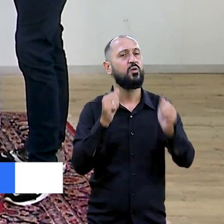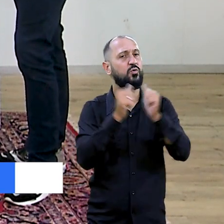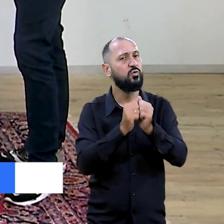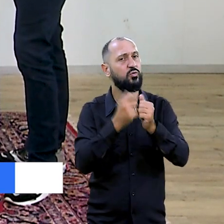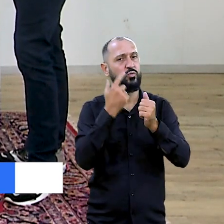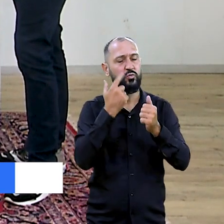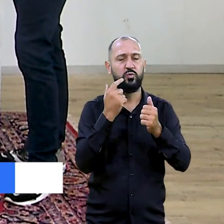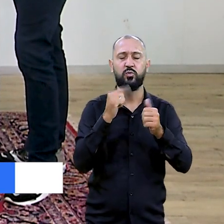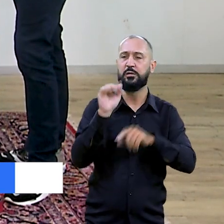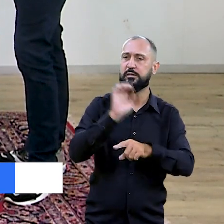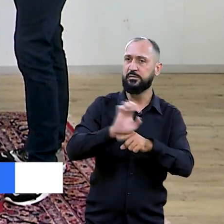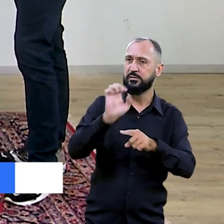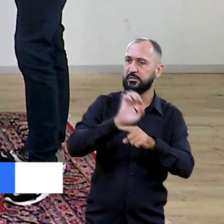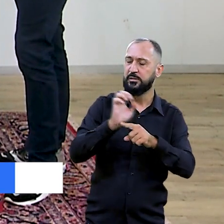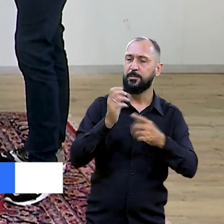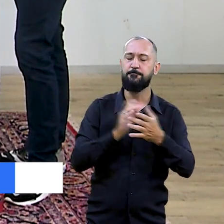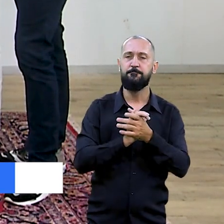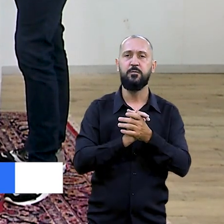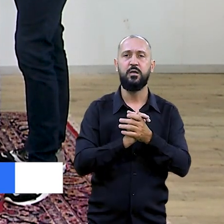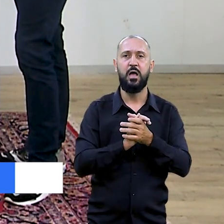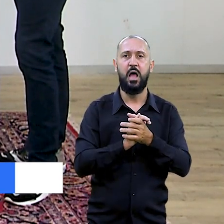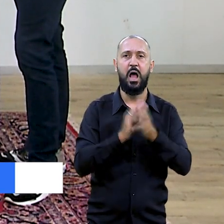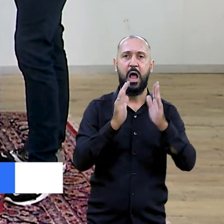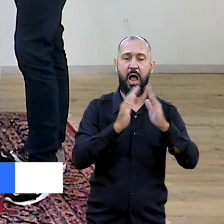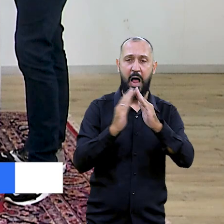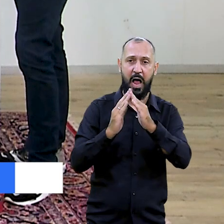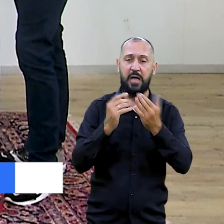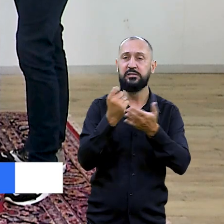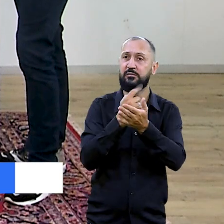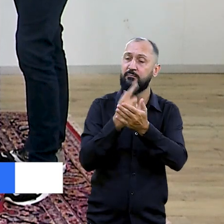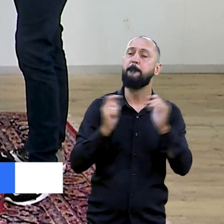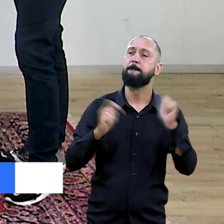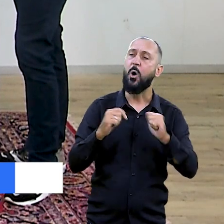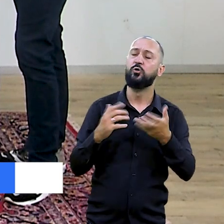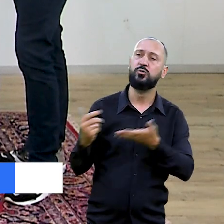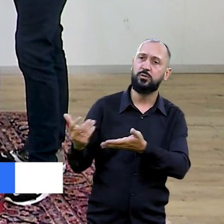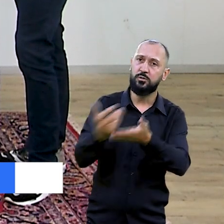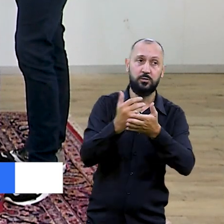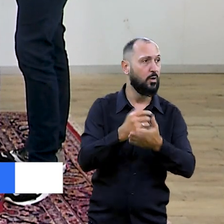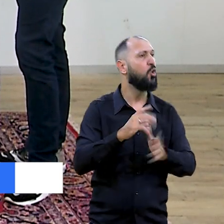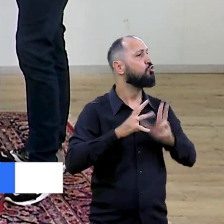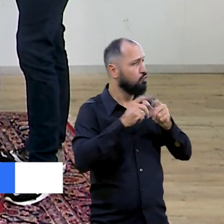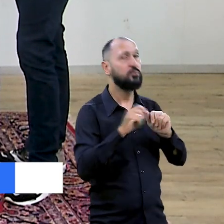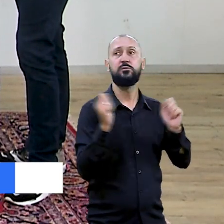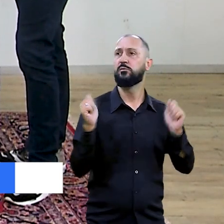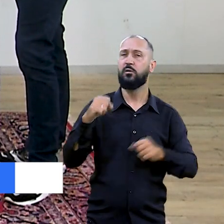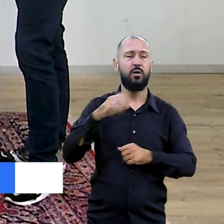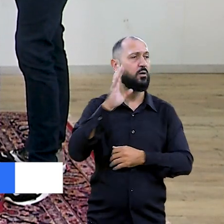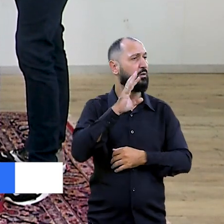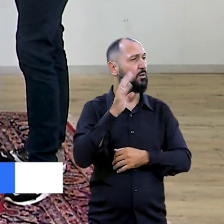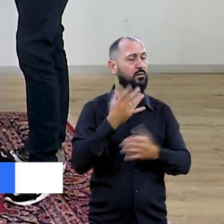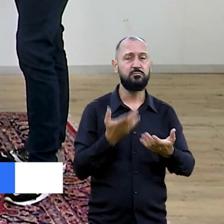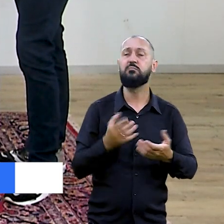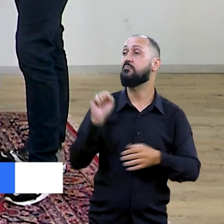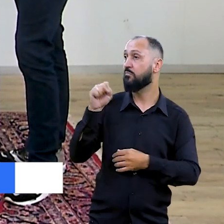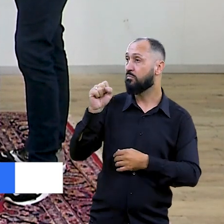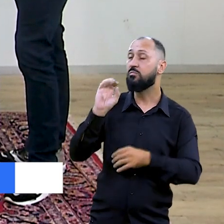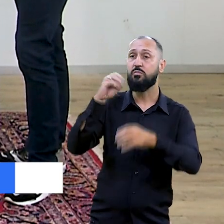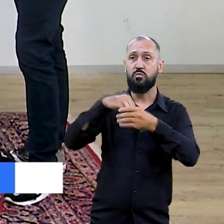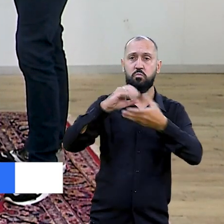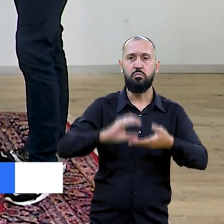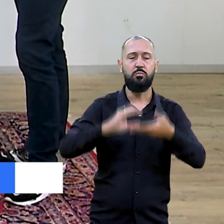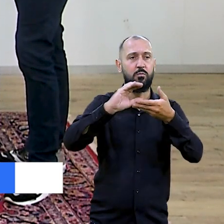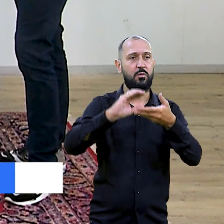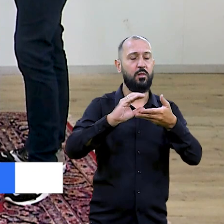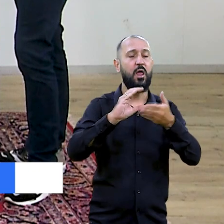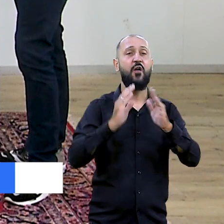agradece muito ao Conselho de Farmácia por ter aderido, né? E a FMs, Famasul, Senar, eu estou com